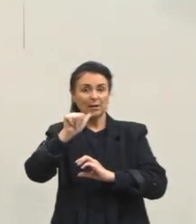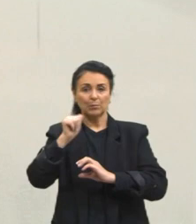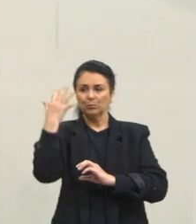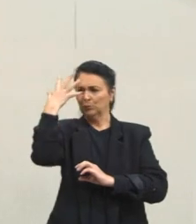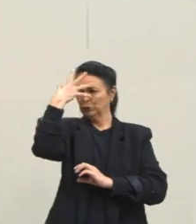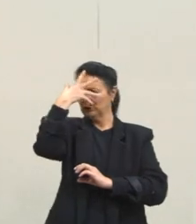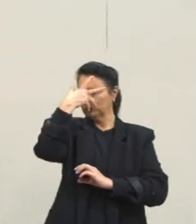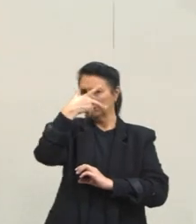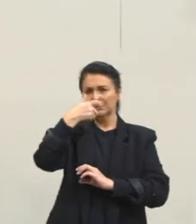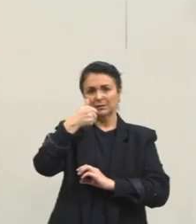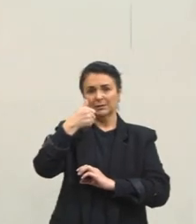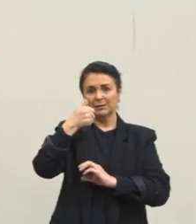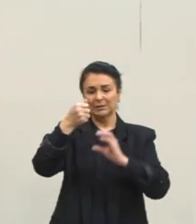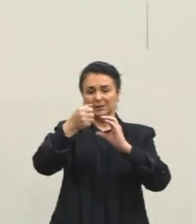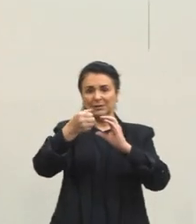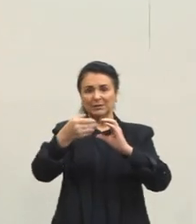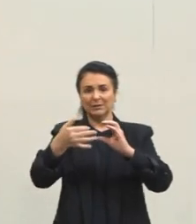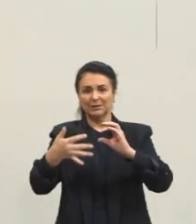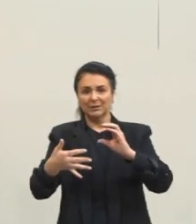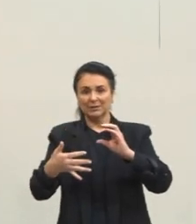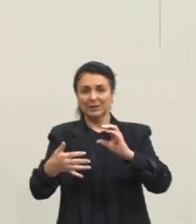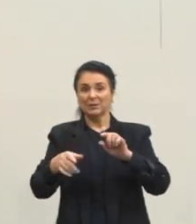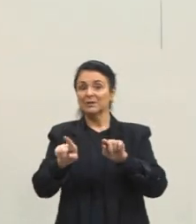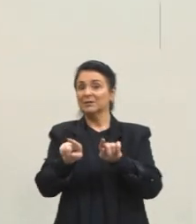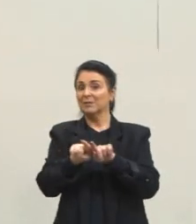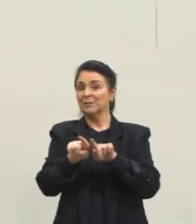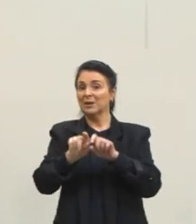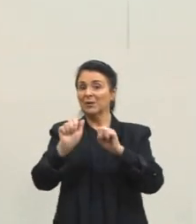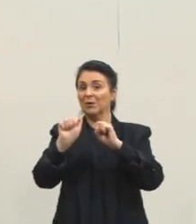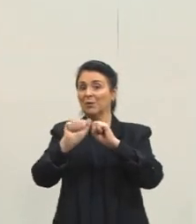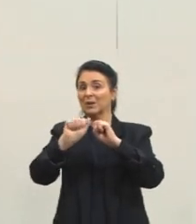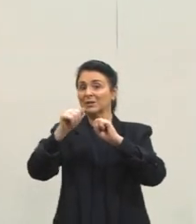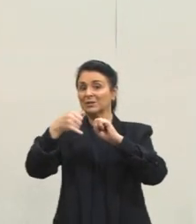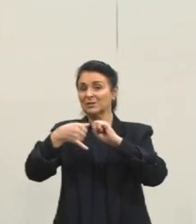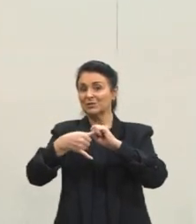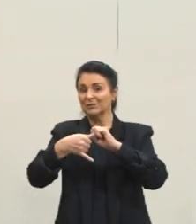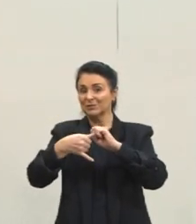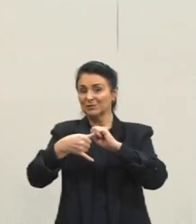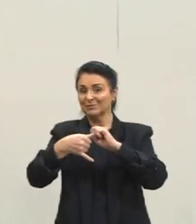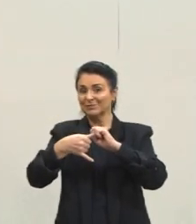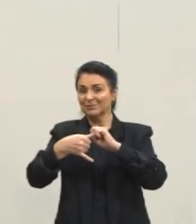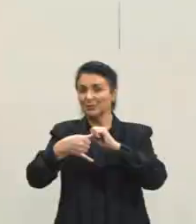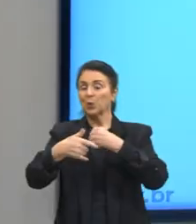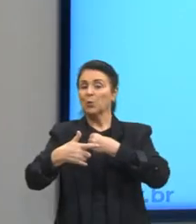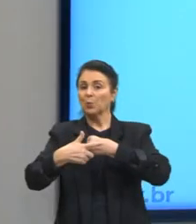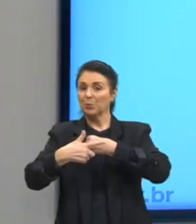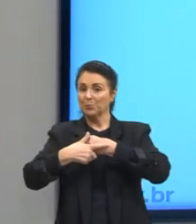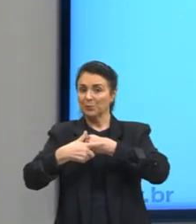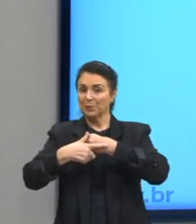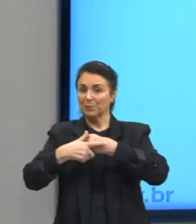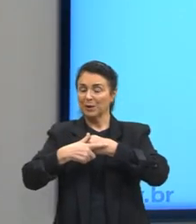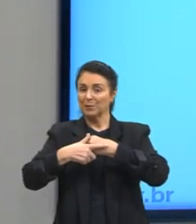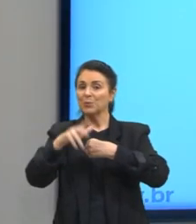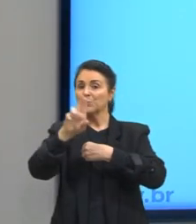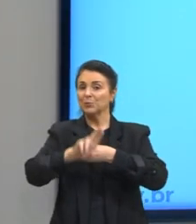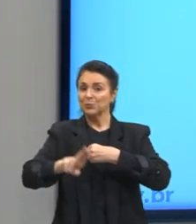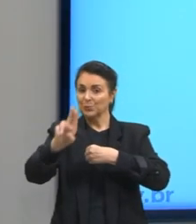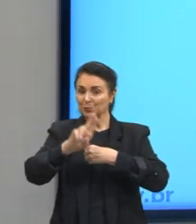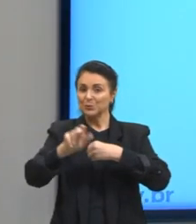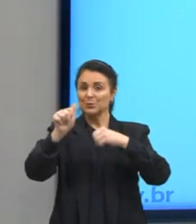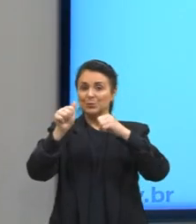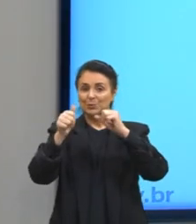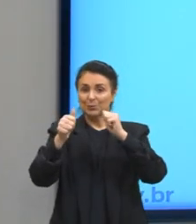e Guapa característica adjetivos Então aqui estão cumprindo o papel de adjetivo agora eu posso